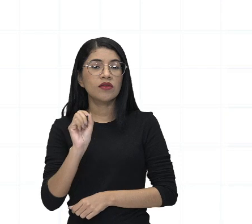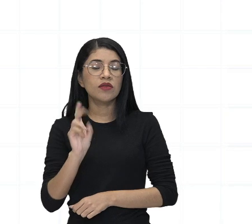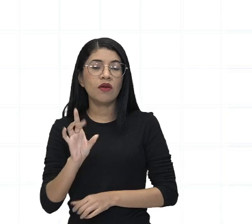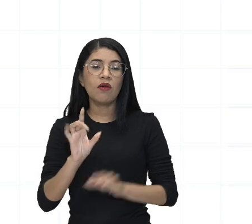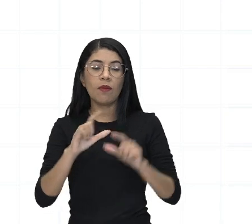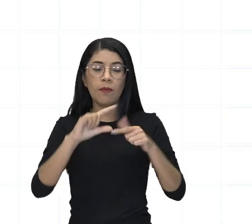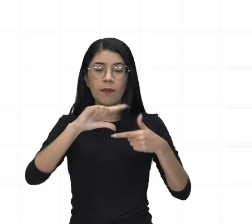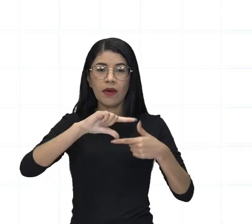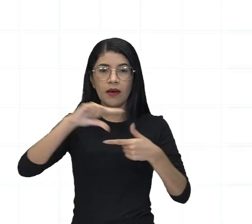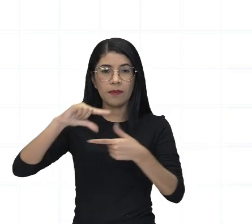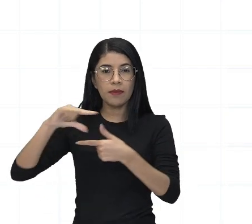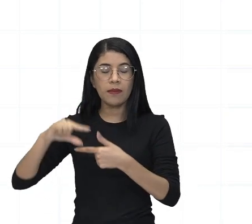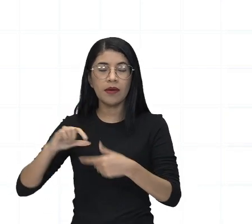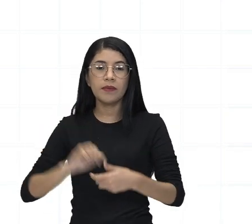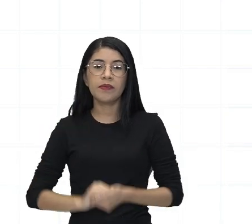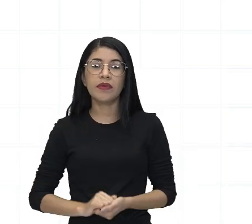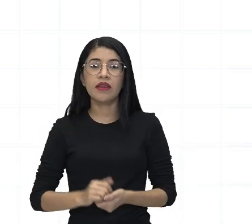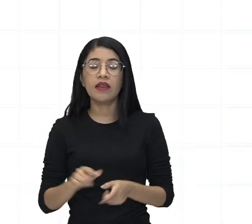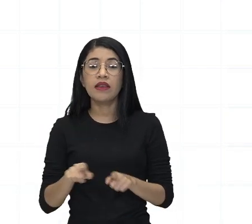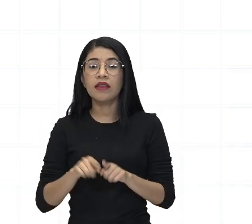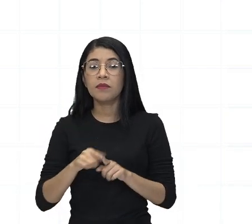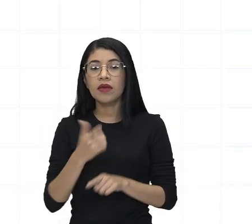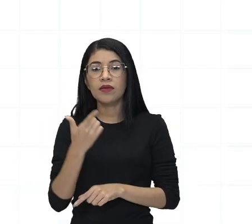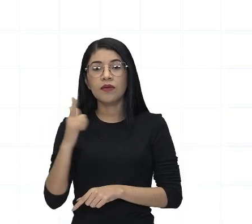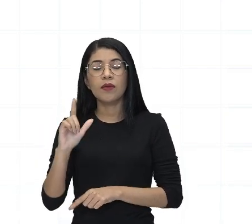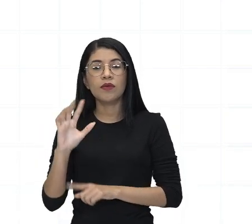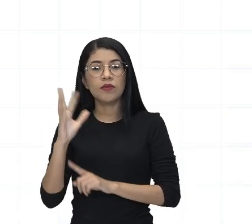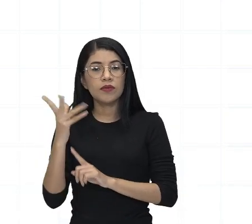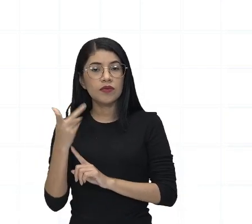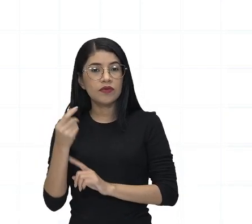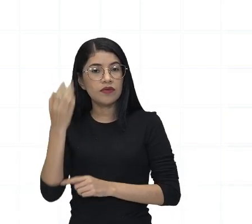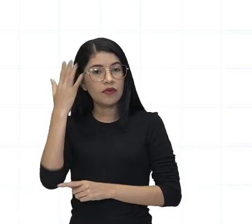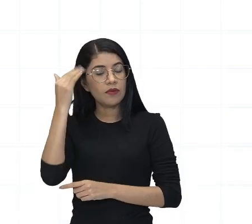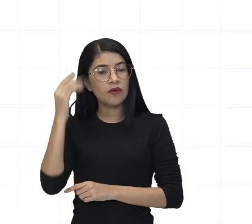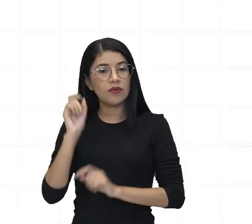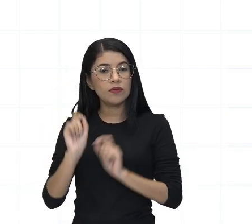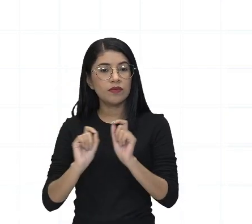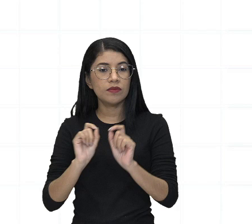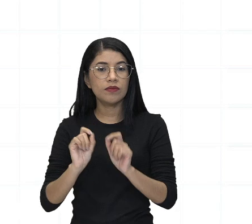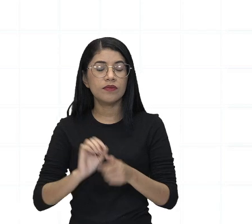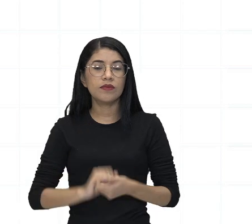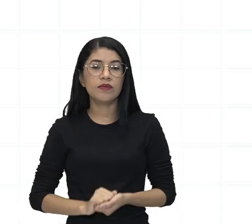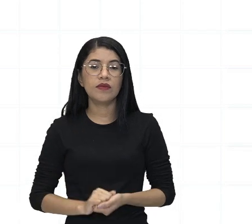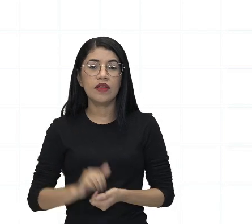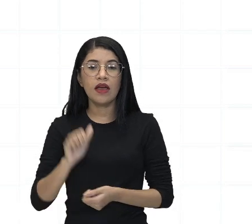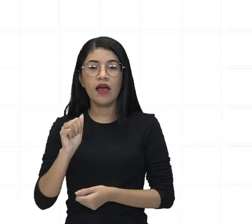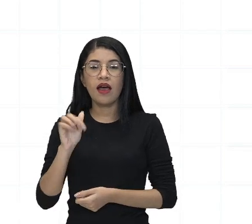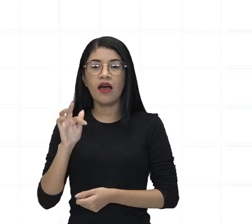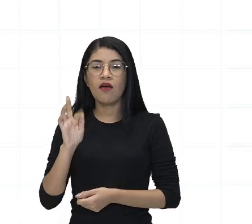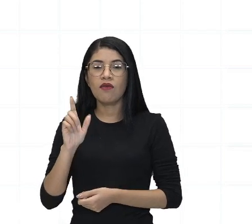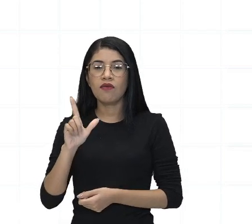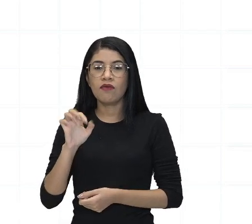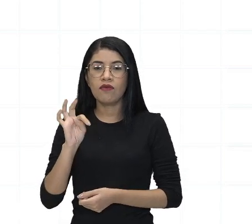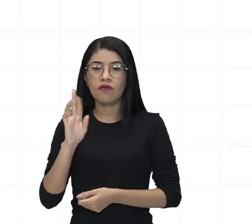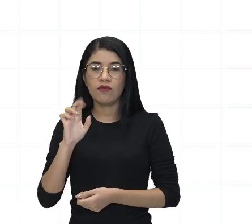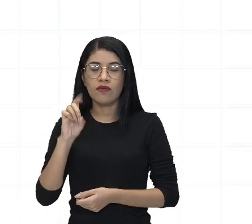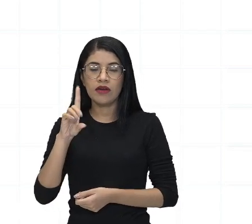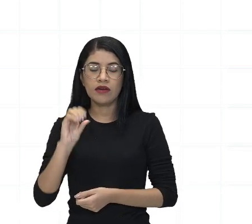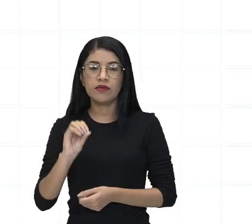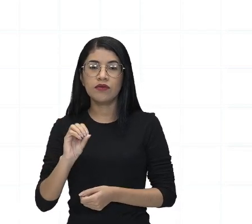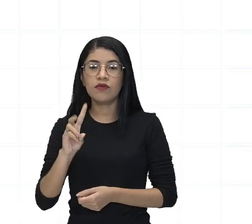Tem um outro artista também muito famoso, que é o Alfredo Volpi, que ele utiliza